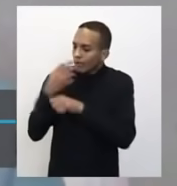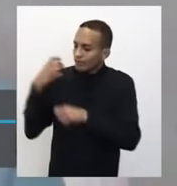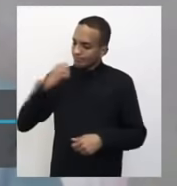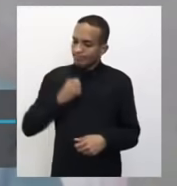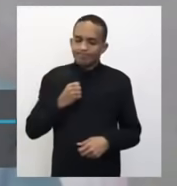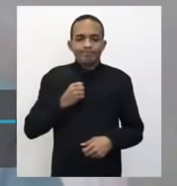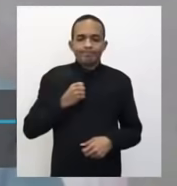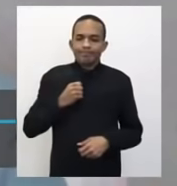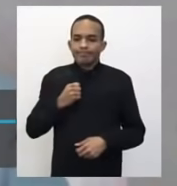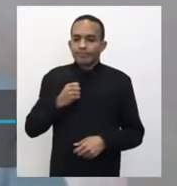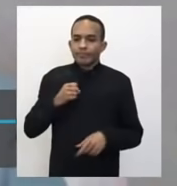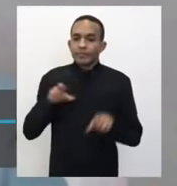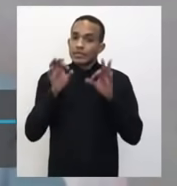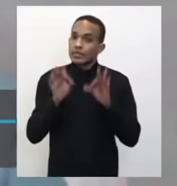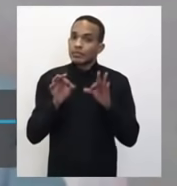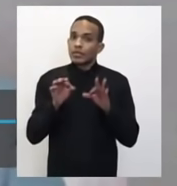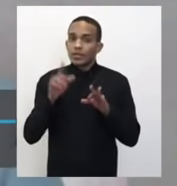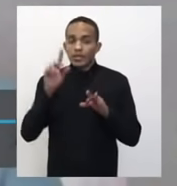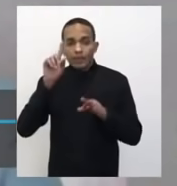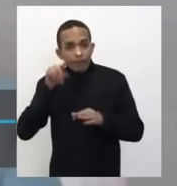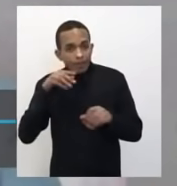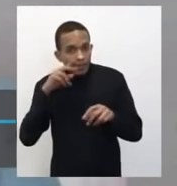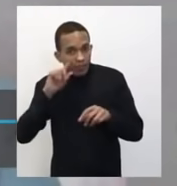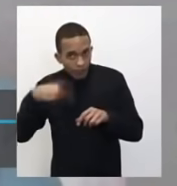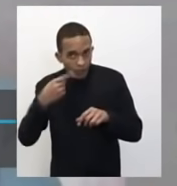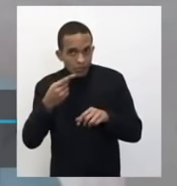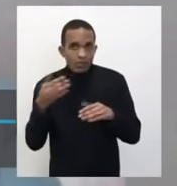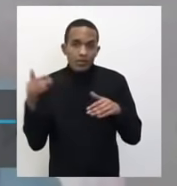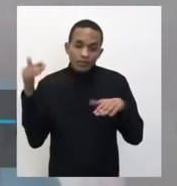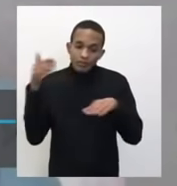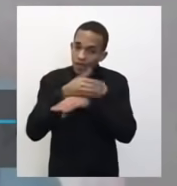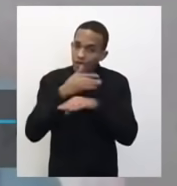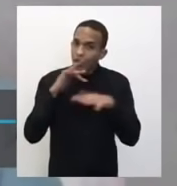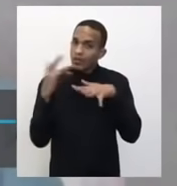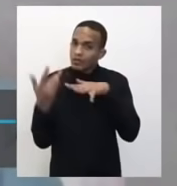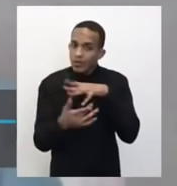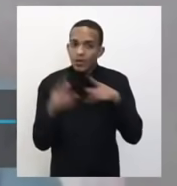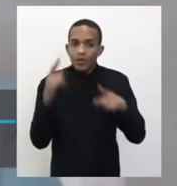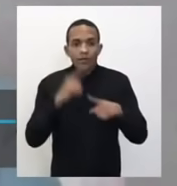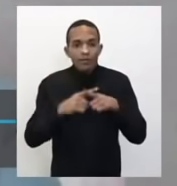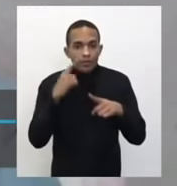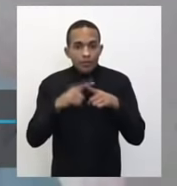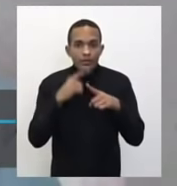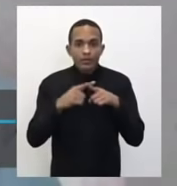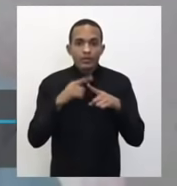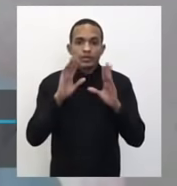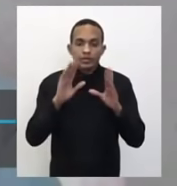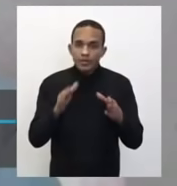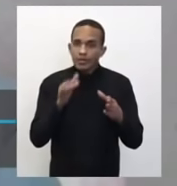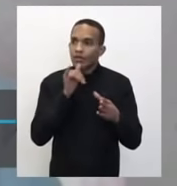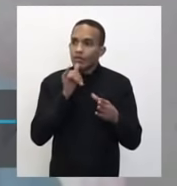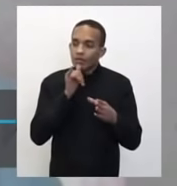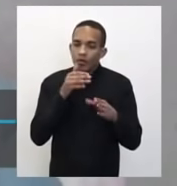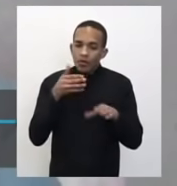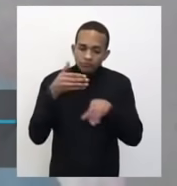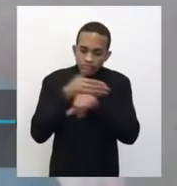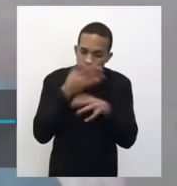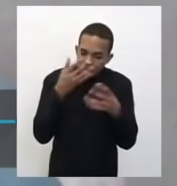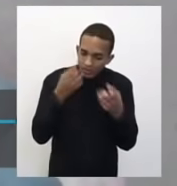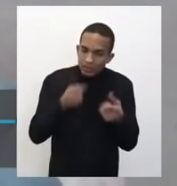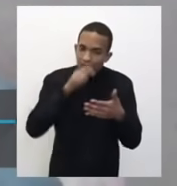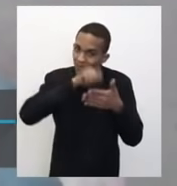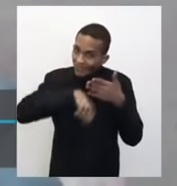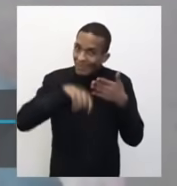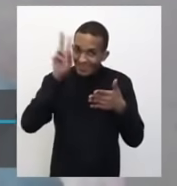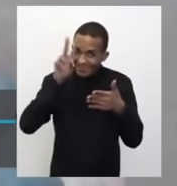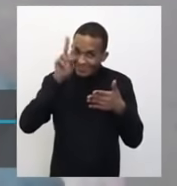comprar, certamente, quando eu entrar na minha rede social, porque eu liberei isso quando eu aceitei entrar, então eu